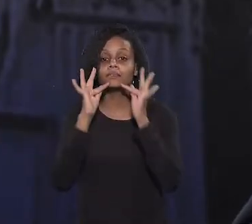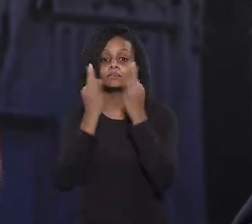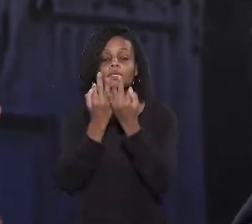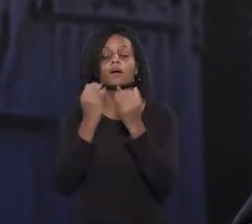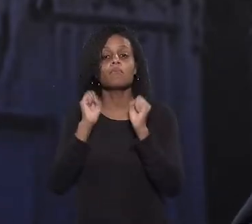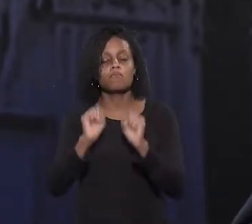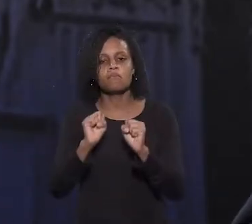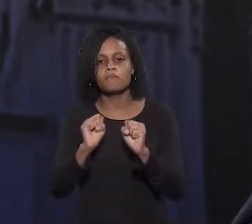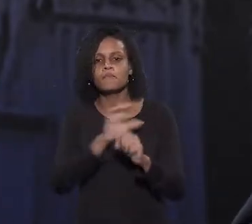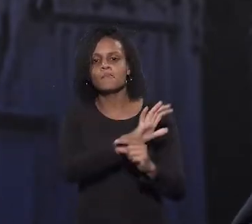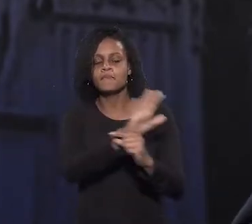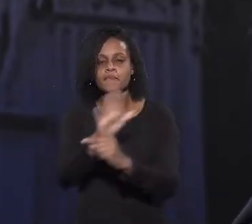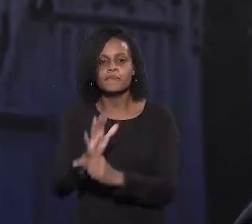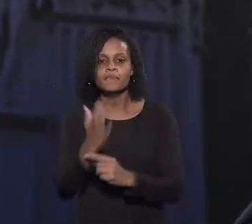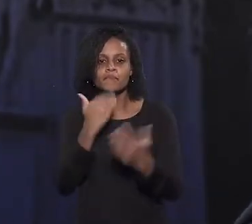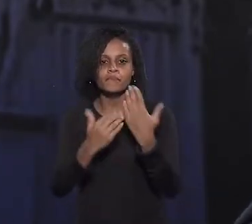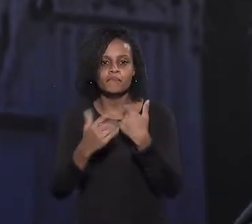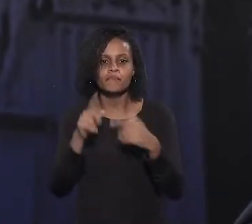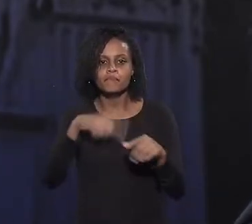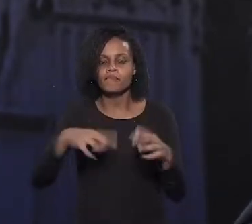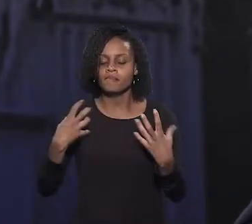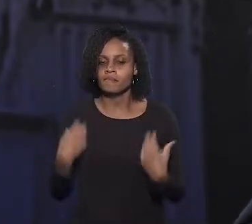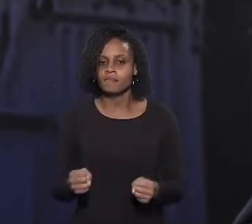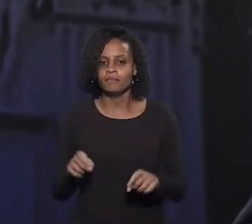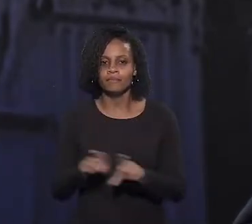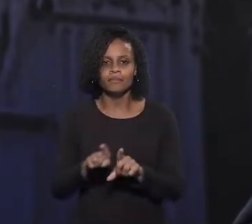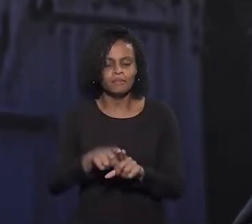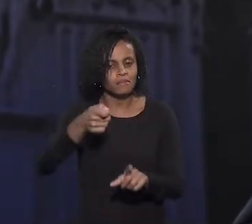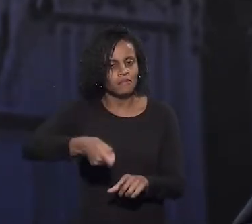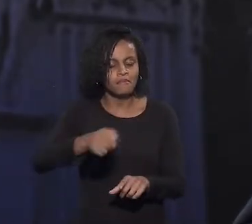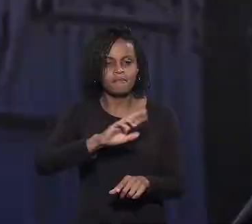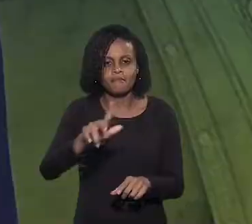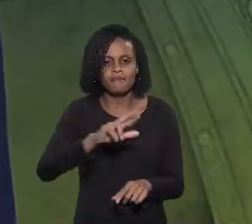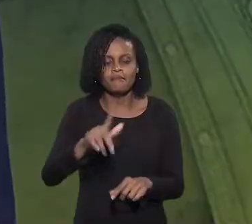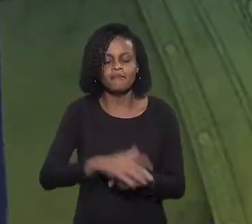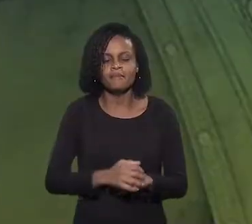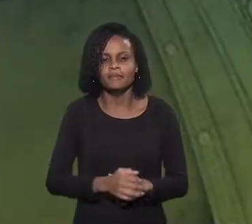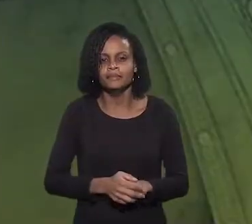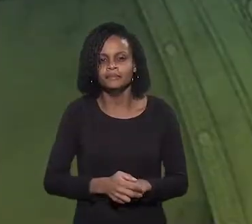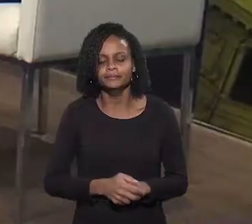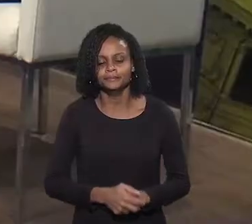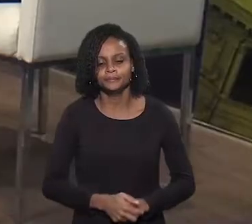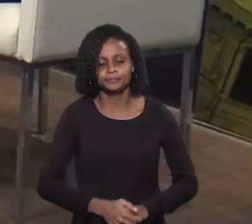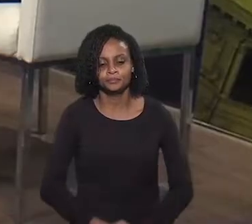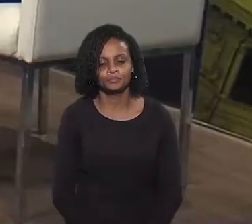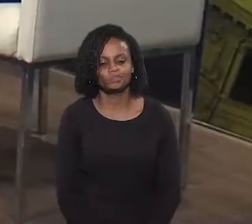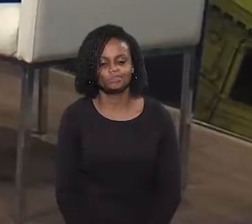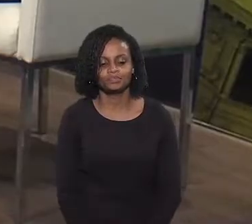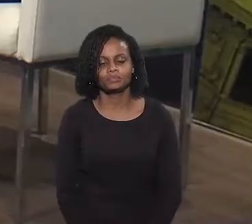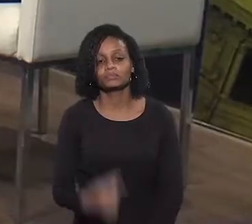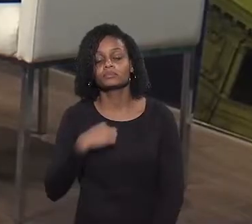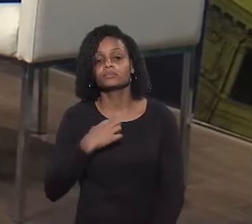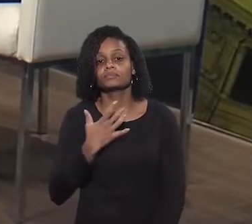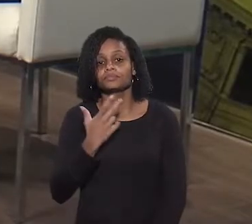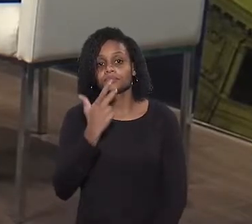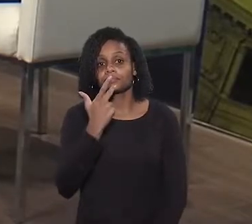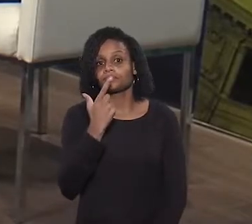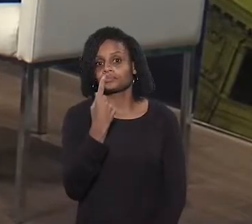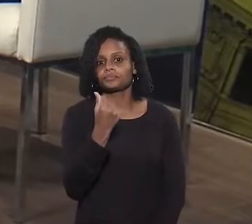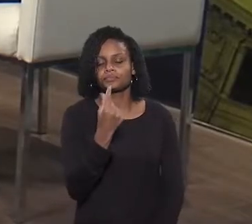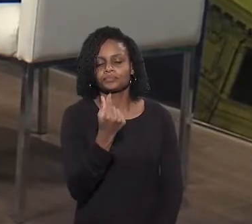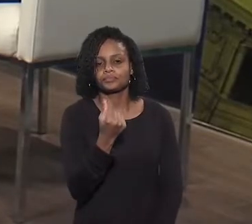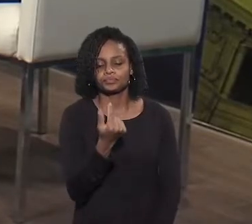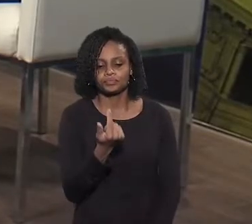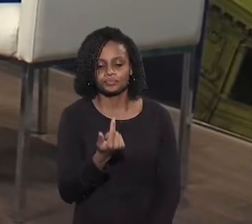contribuir com alimentos, isso também se aceita, né? Mas não é obrigatório. Não é obrigatório. Mas eu quero falar de dinheiro. Não é